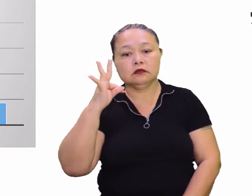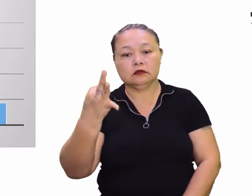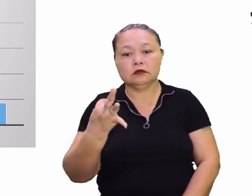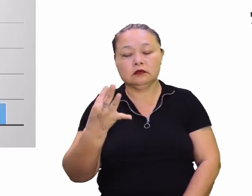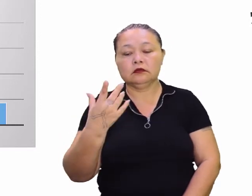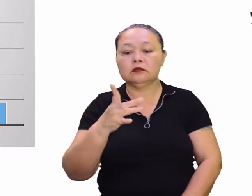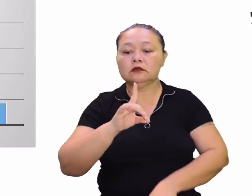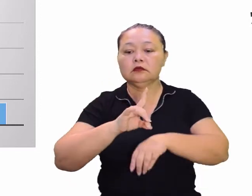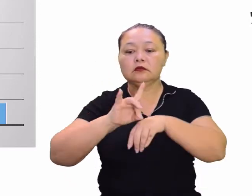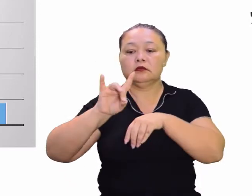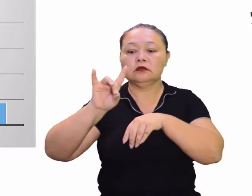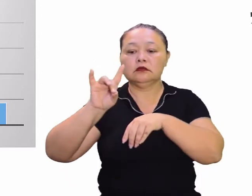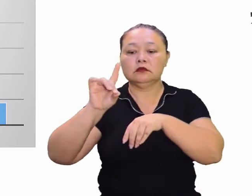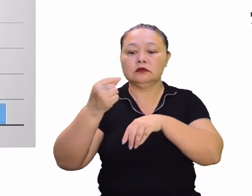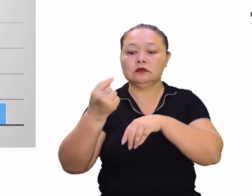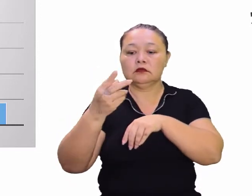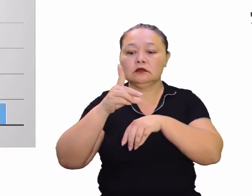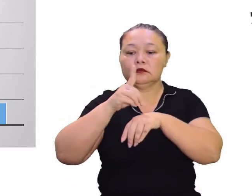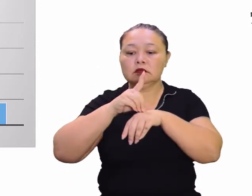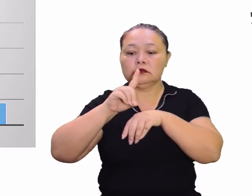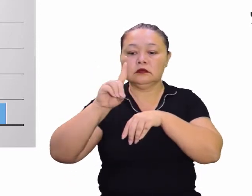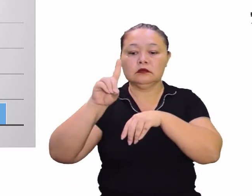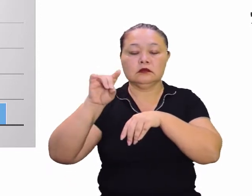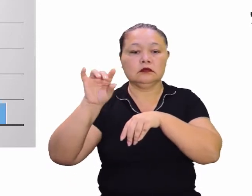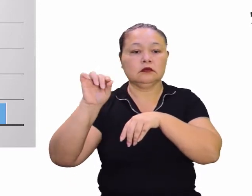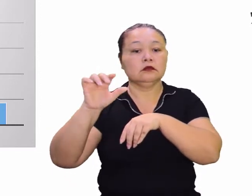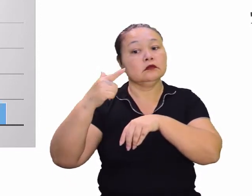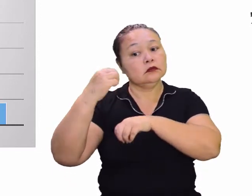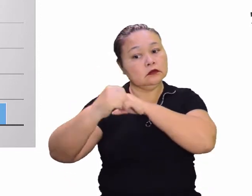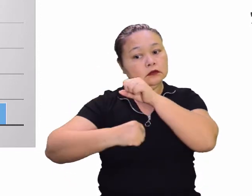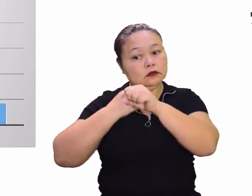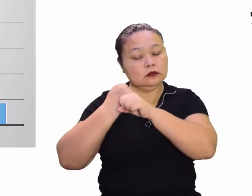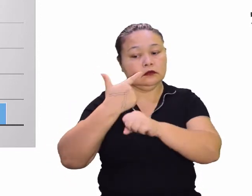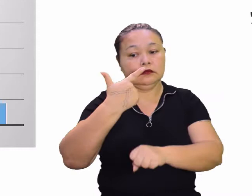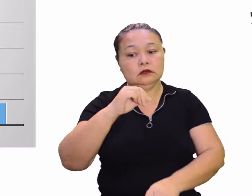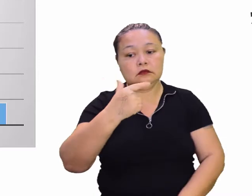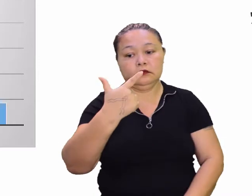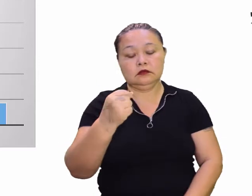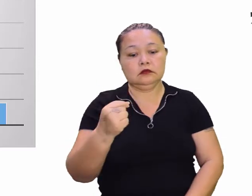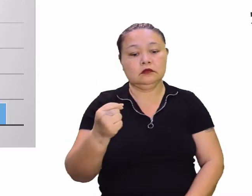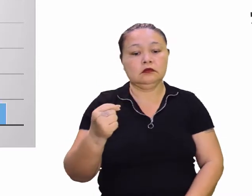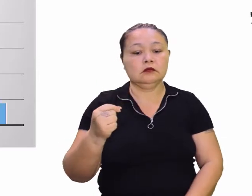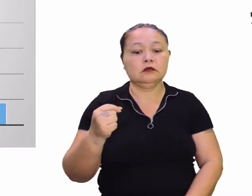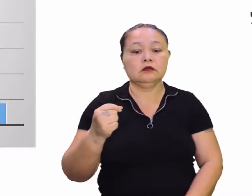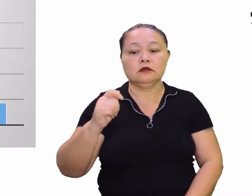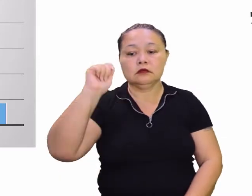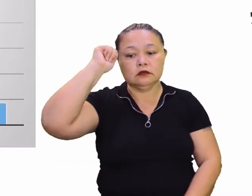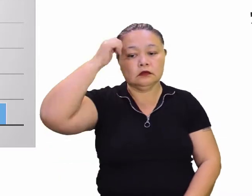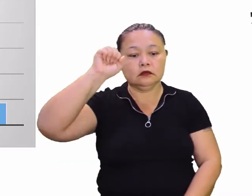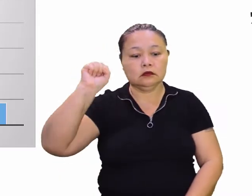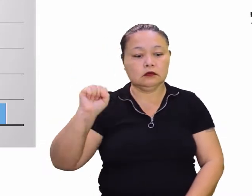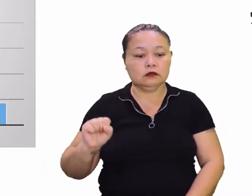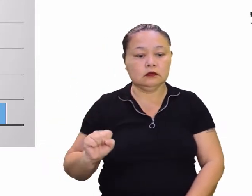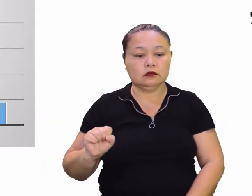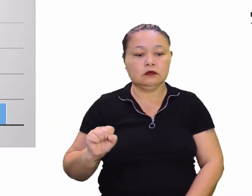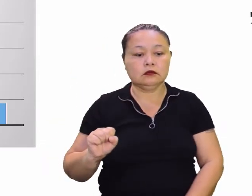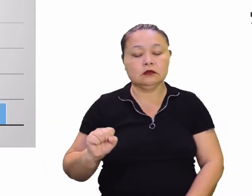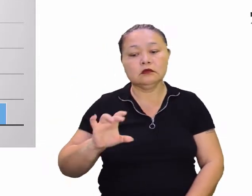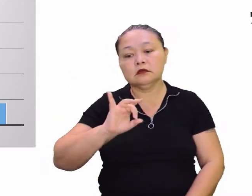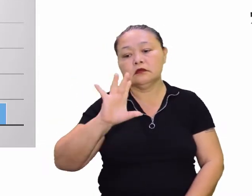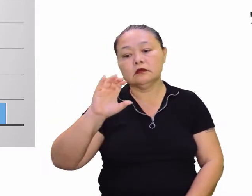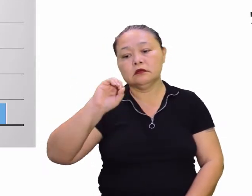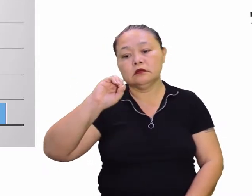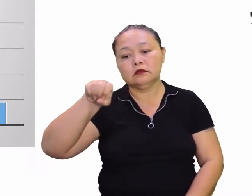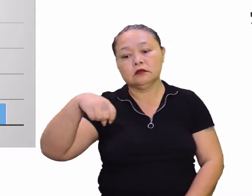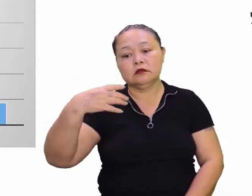trilhões de dólares em 2020. A África do Sul é só